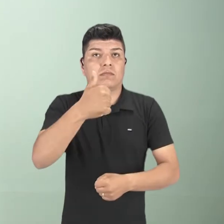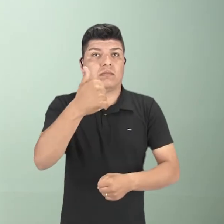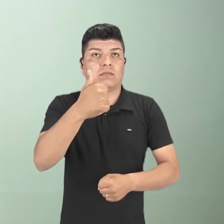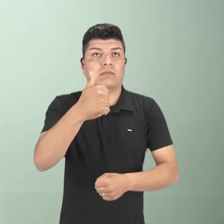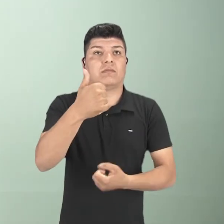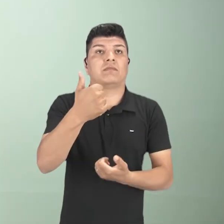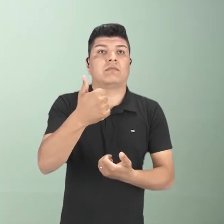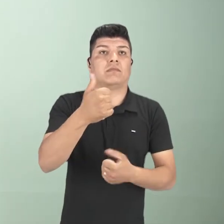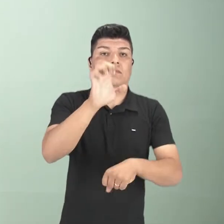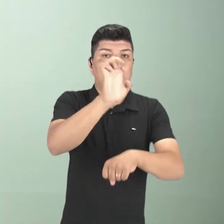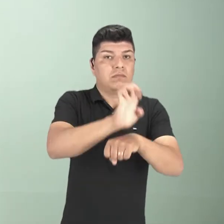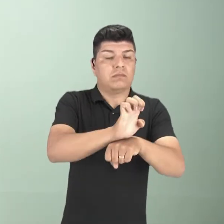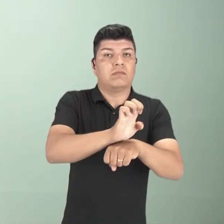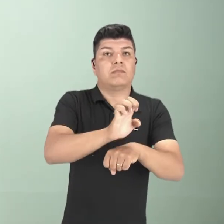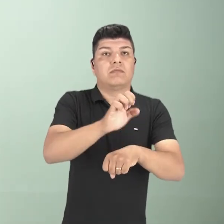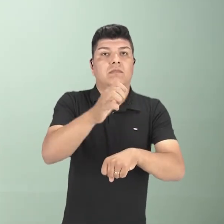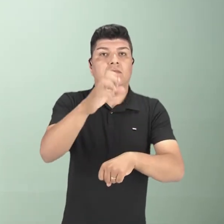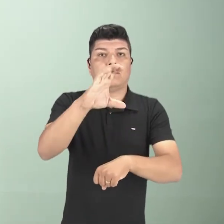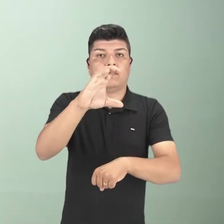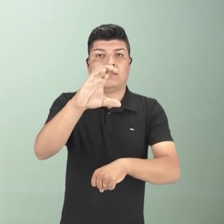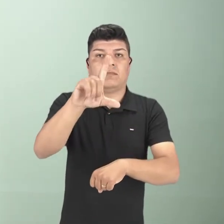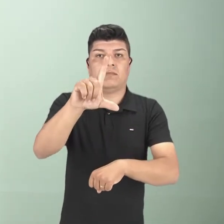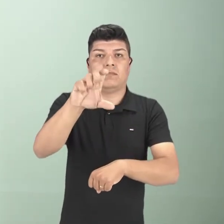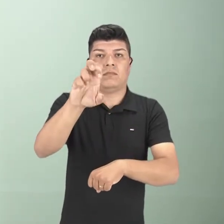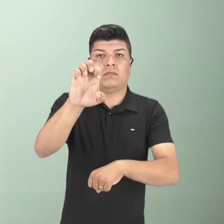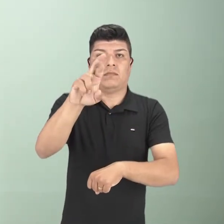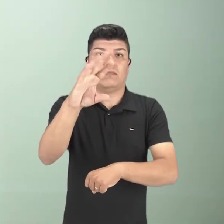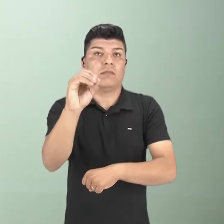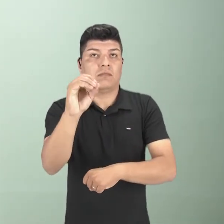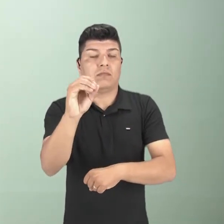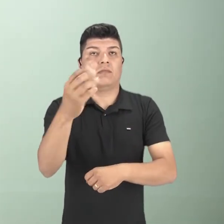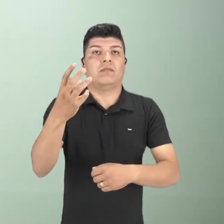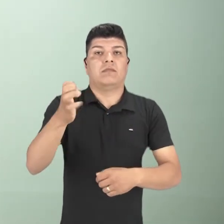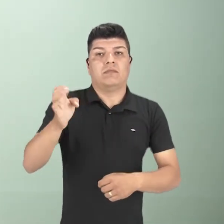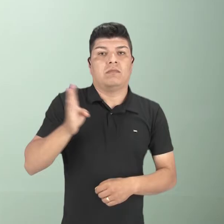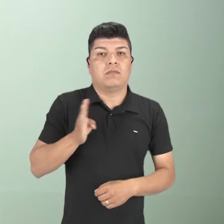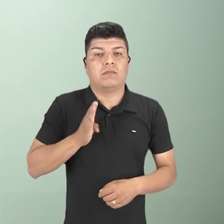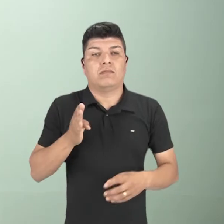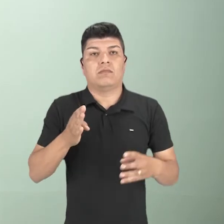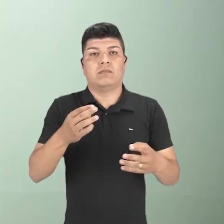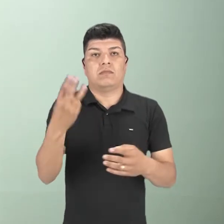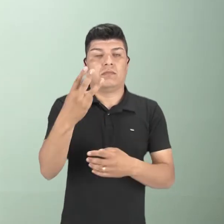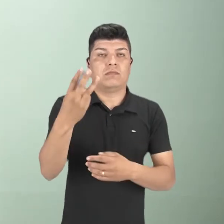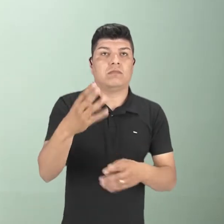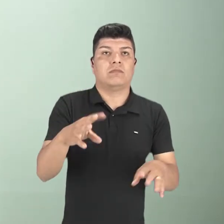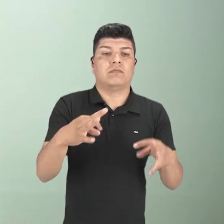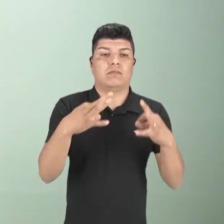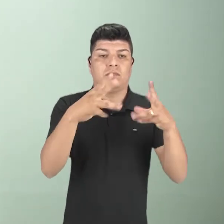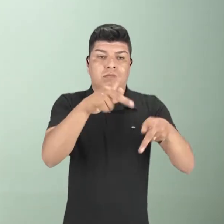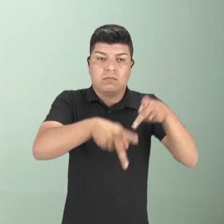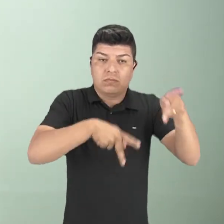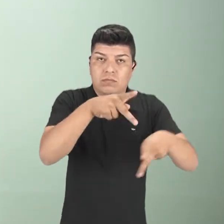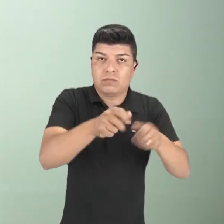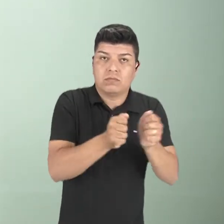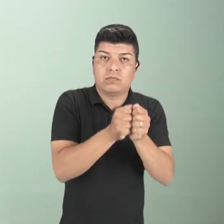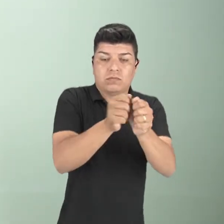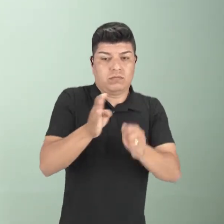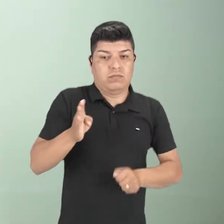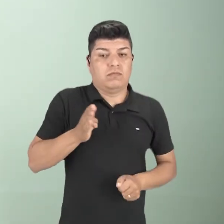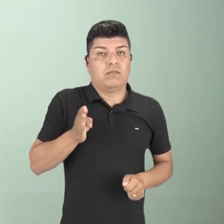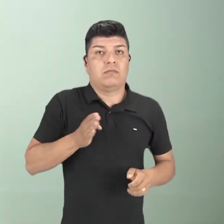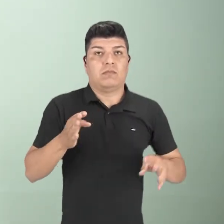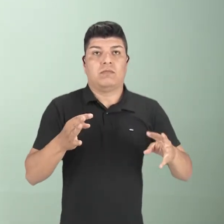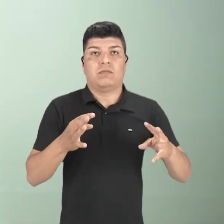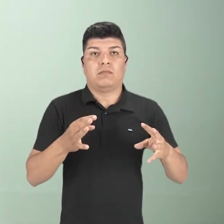que no caso o primeiro estado, clero, segundo estado, nobreza e terceiro estado. Toda a população, juntamente com a burguesia, vai desde